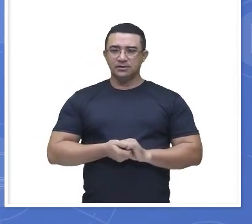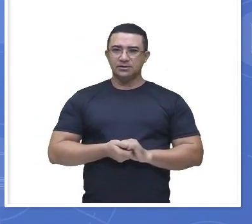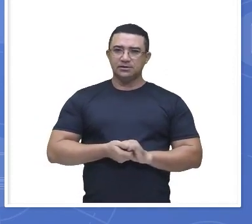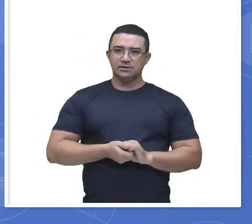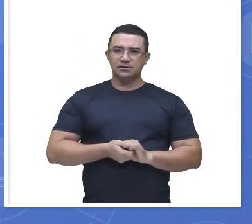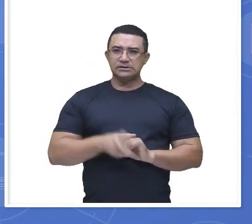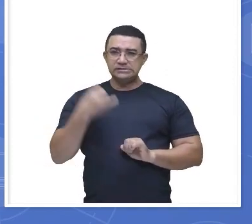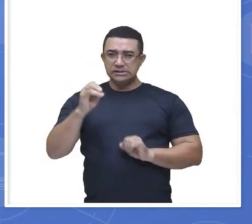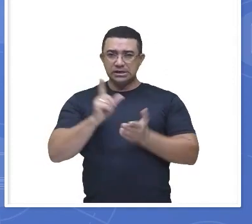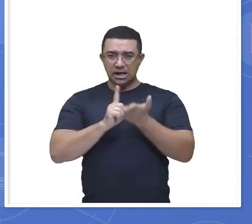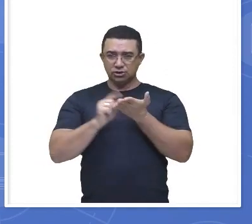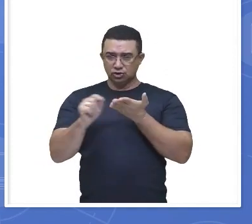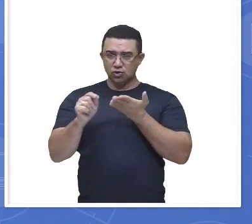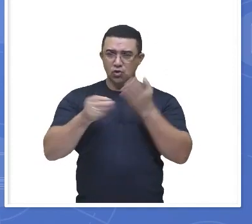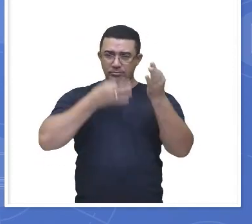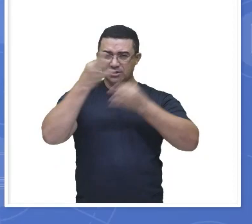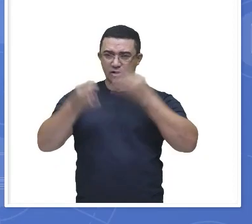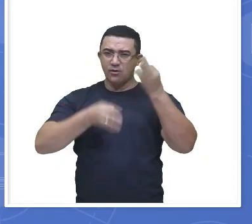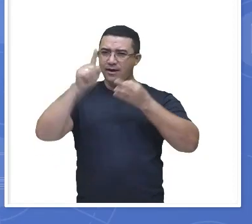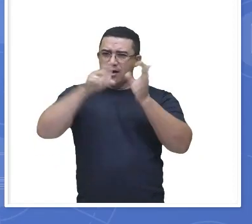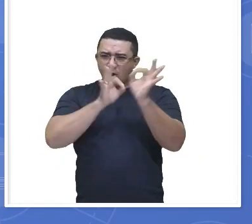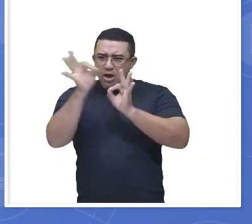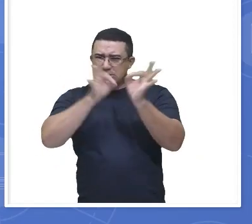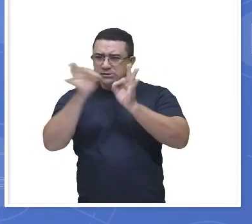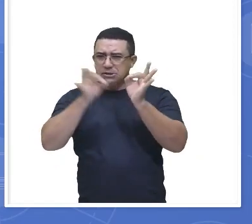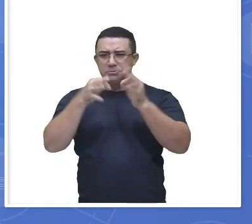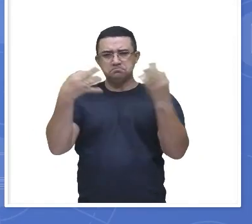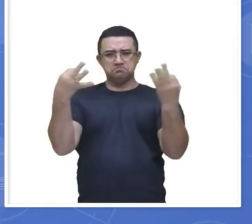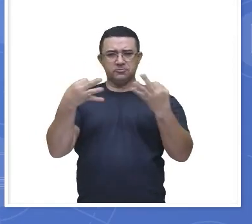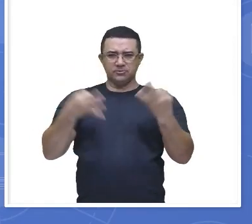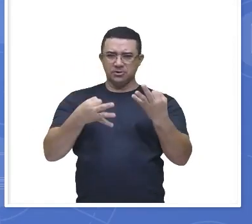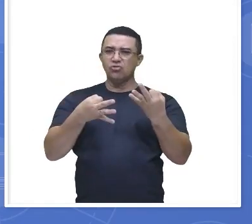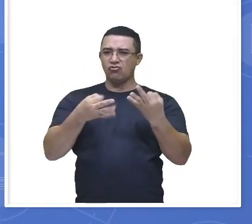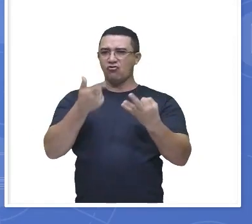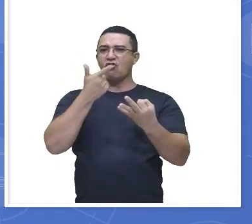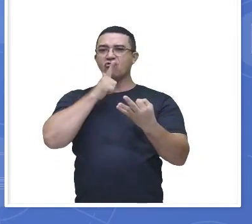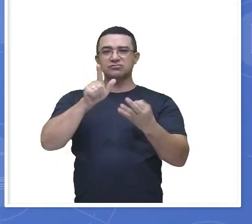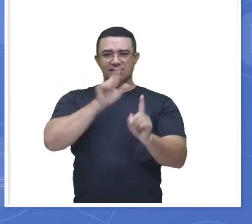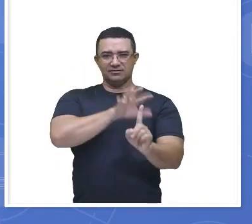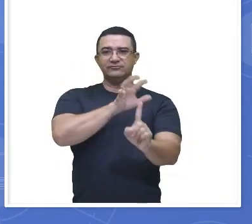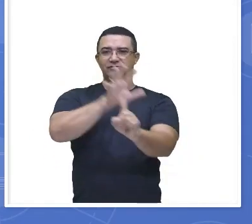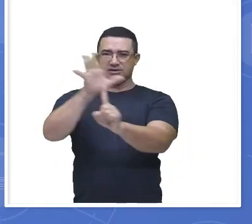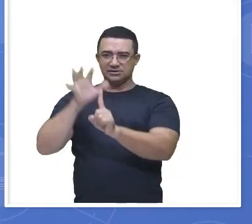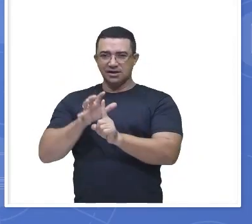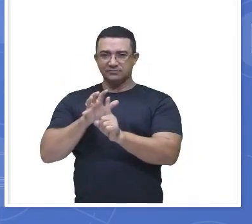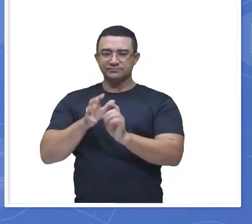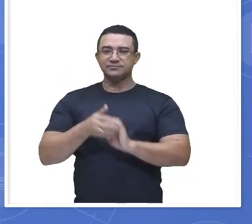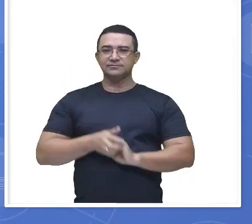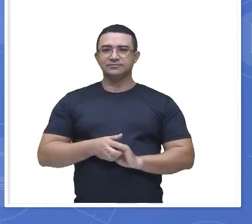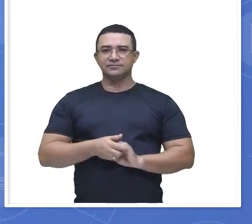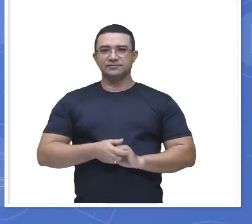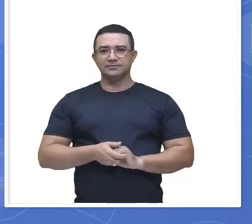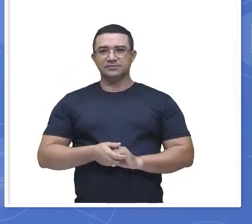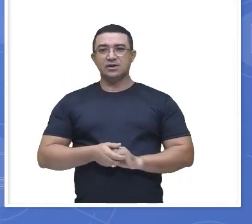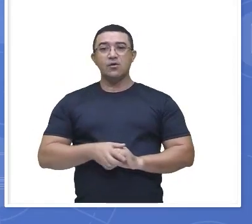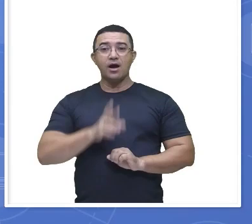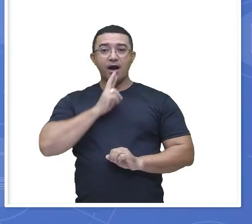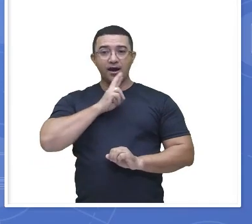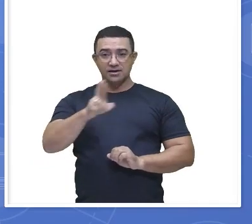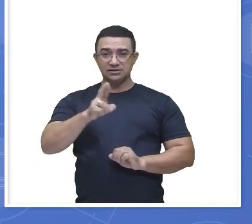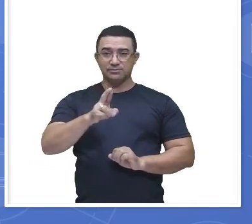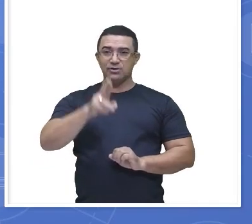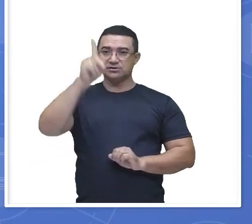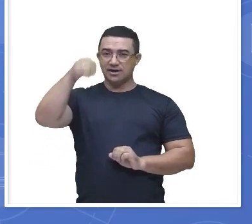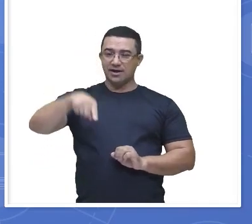bem construída essa situação, então ele consegue persuadir. Então, a gente pode dizer que a nossa resposta vem em